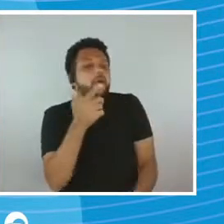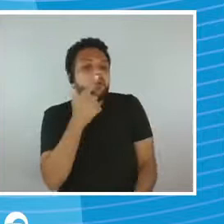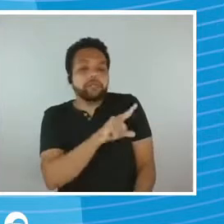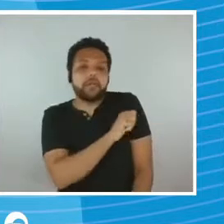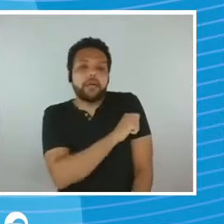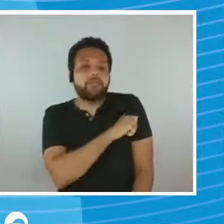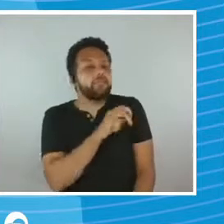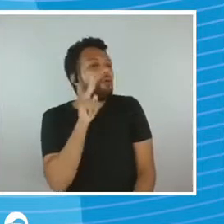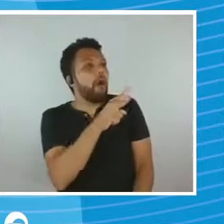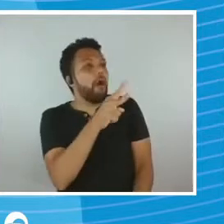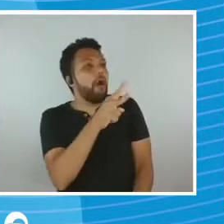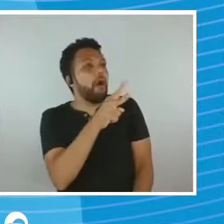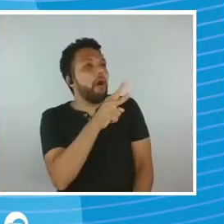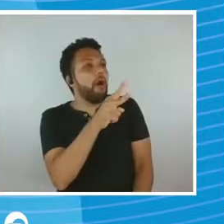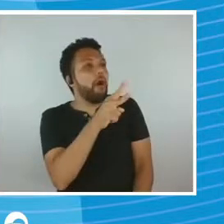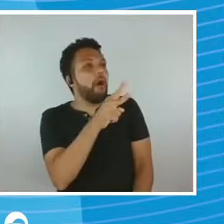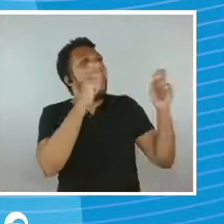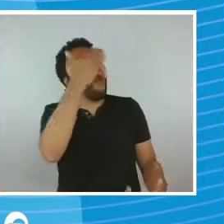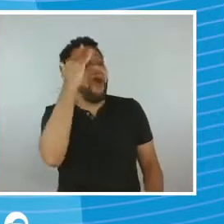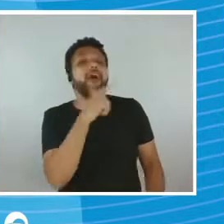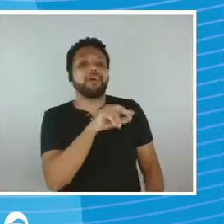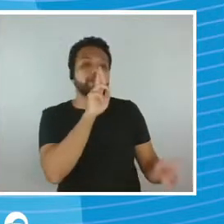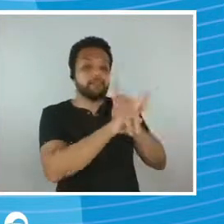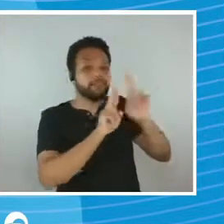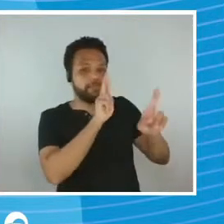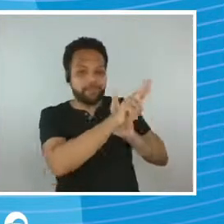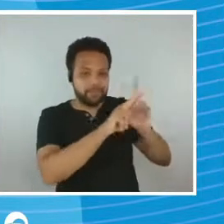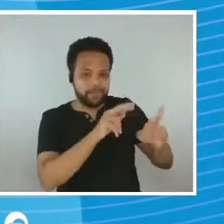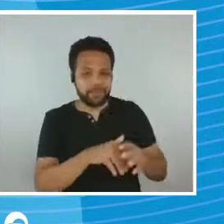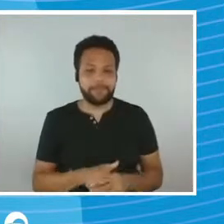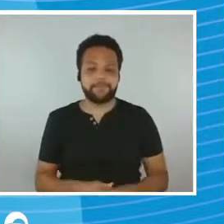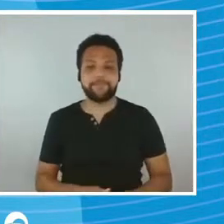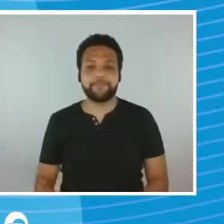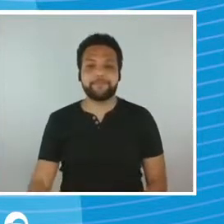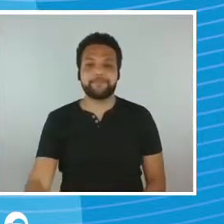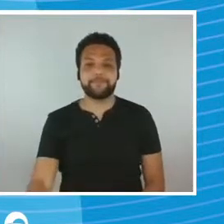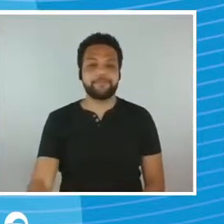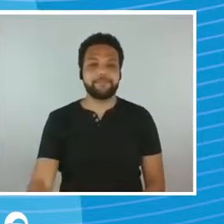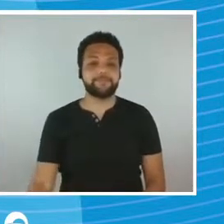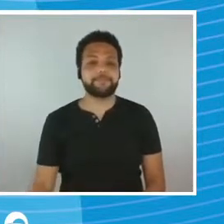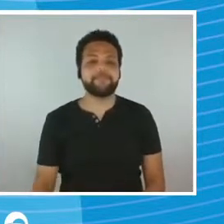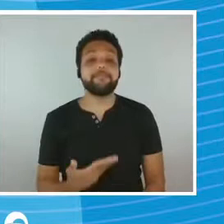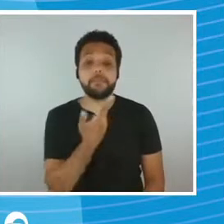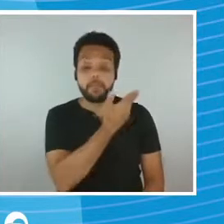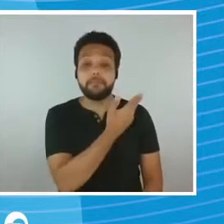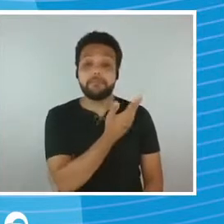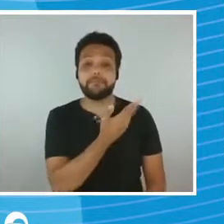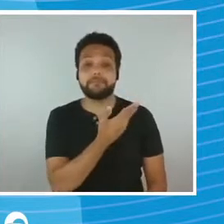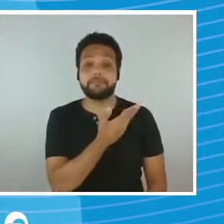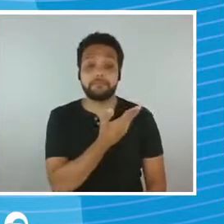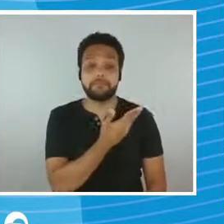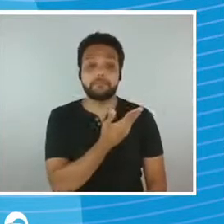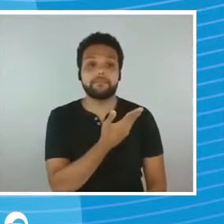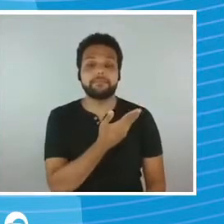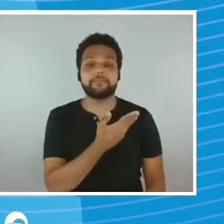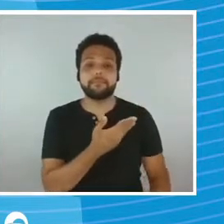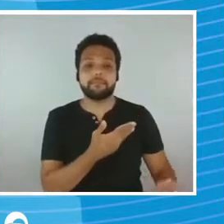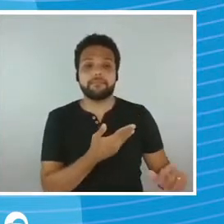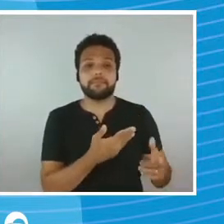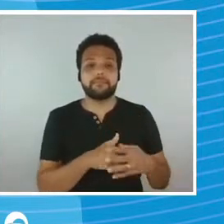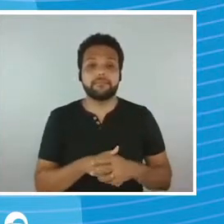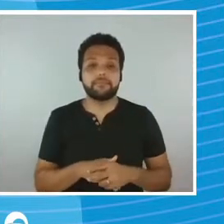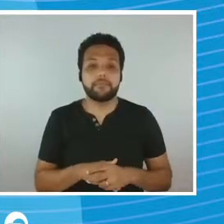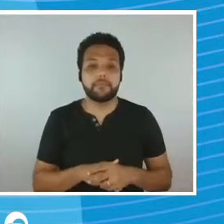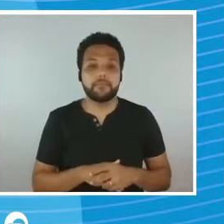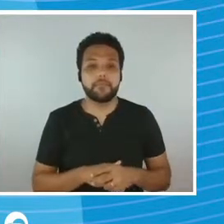eu prosseguir também com essa análise, né, isso é feito em colaboração com outros colegas, eu cito aqui, tem a referência para um paper, inclusive, sobre